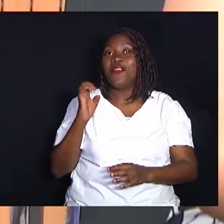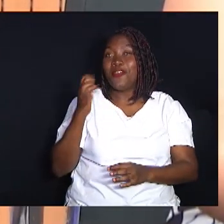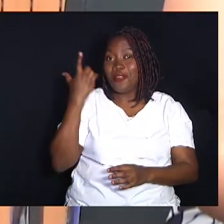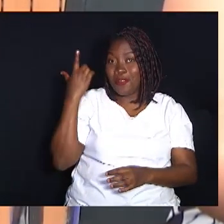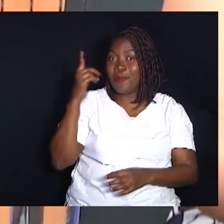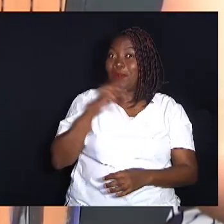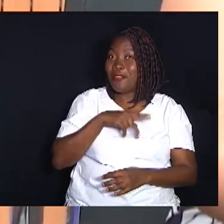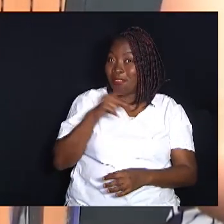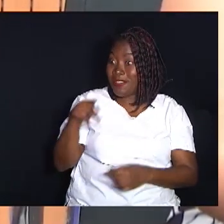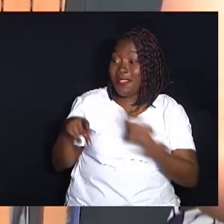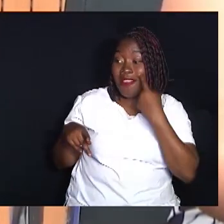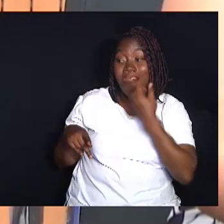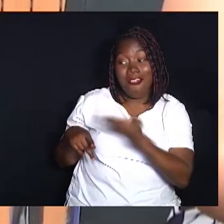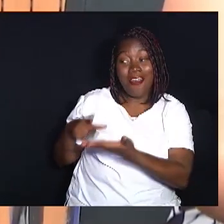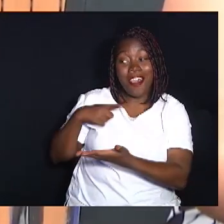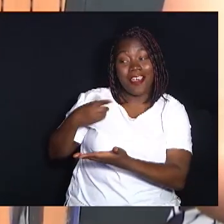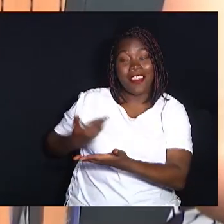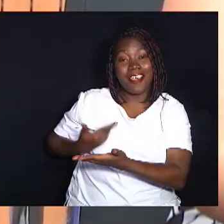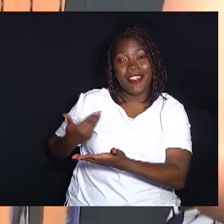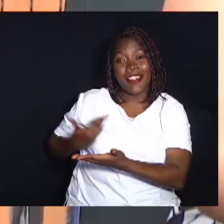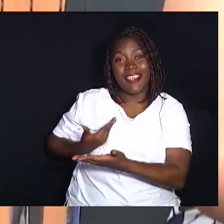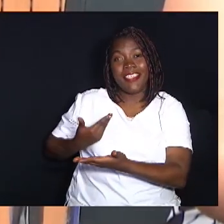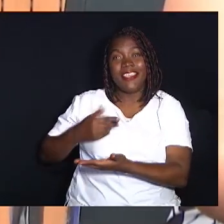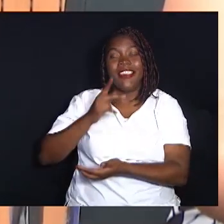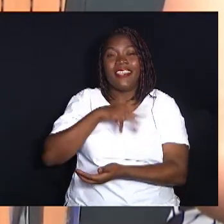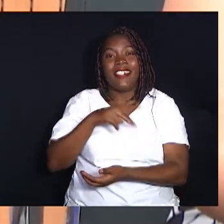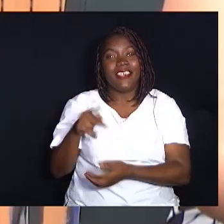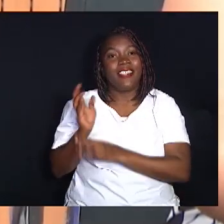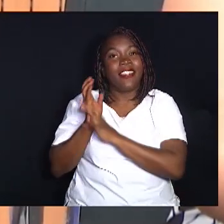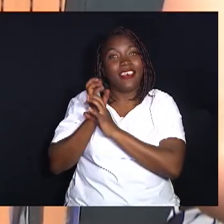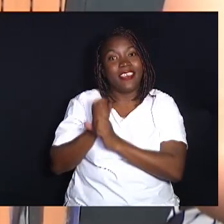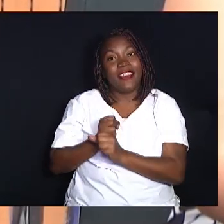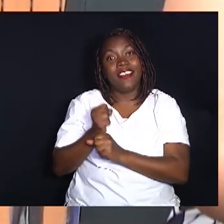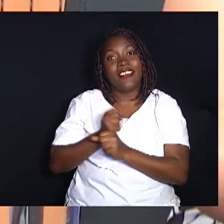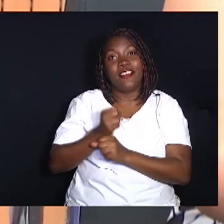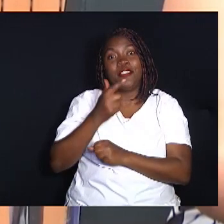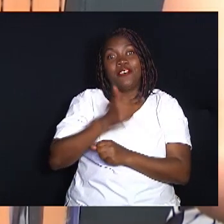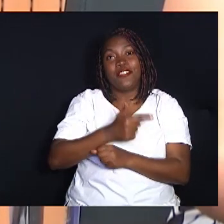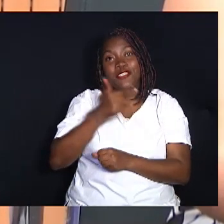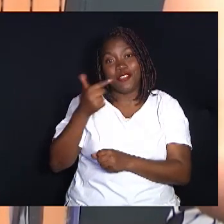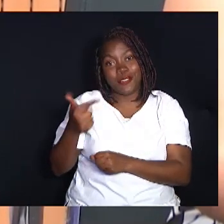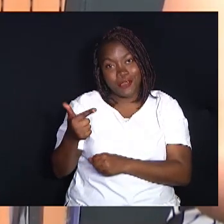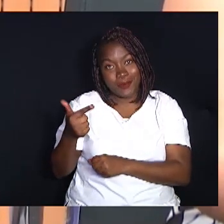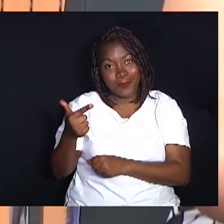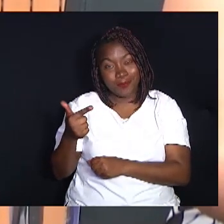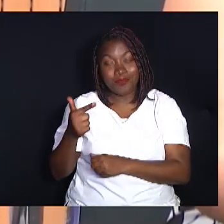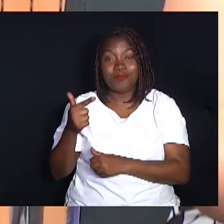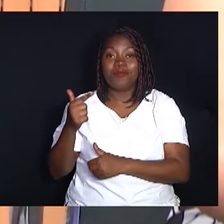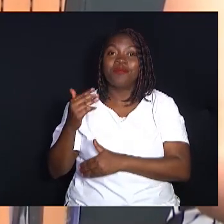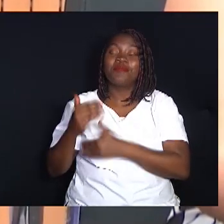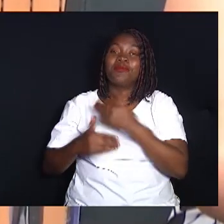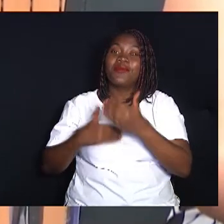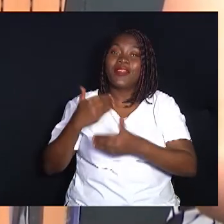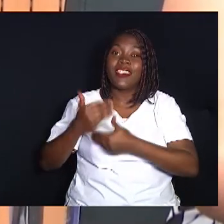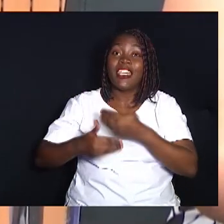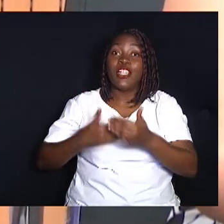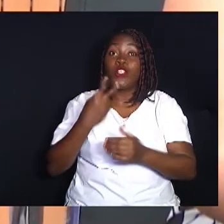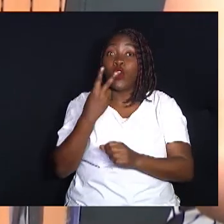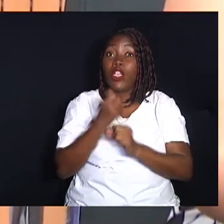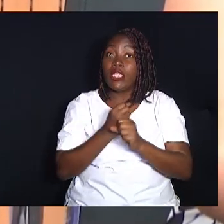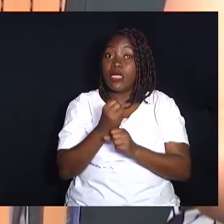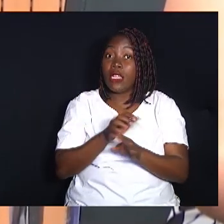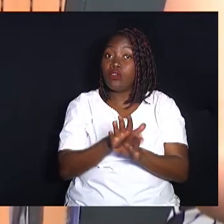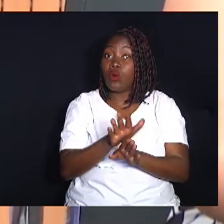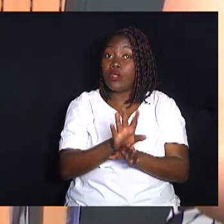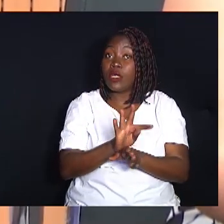aí, tem uma colega aí. Fui professora durante 22 anos. Depois fiquei 12 anos no Conselho